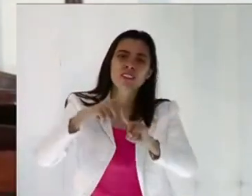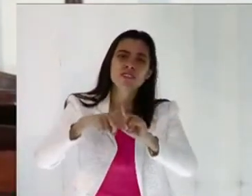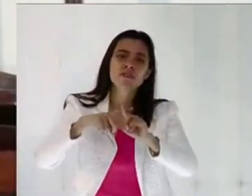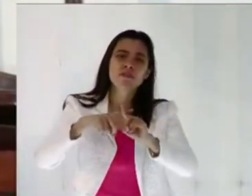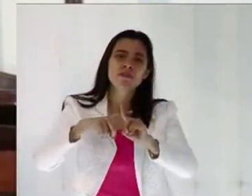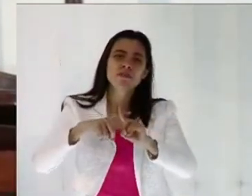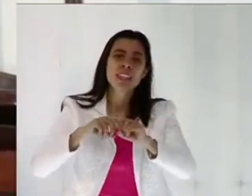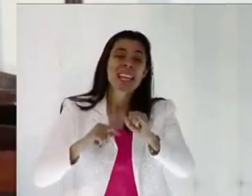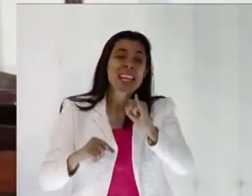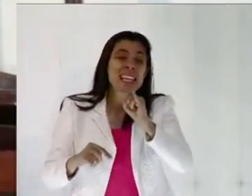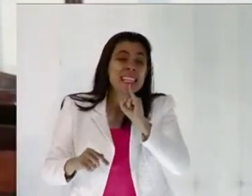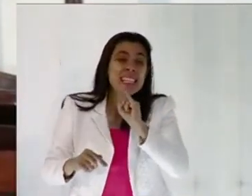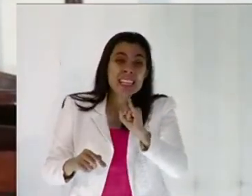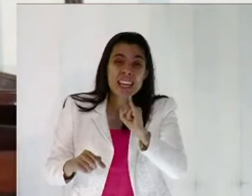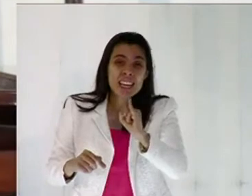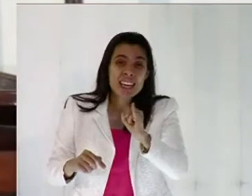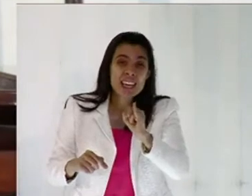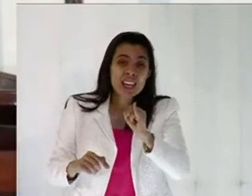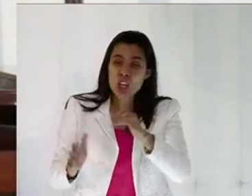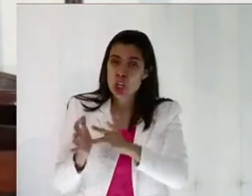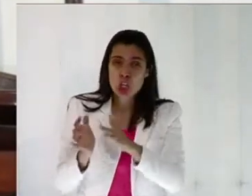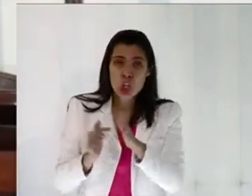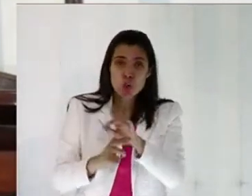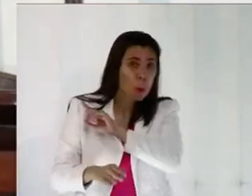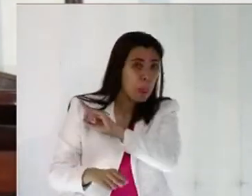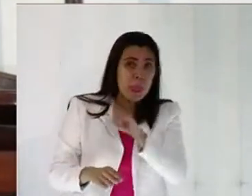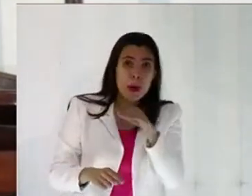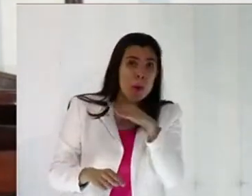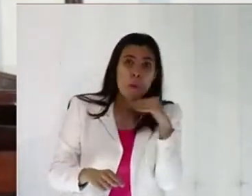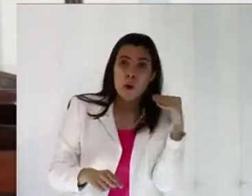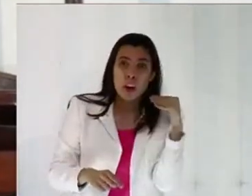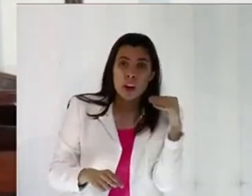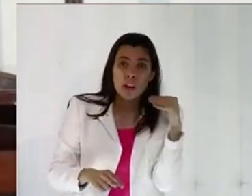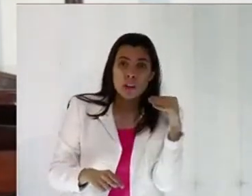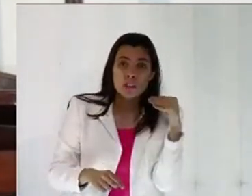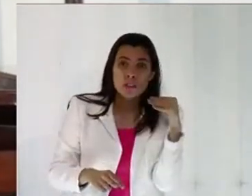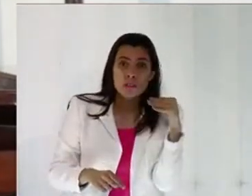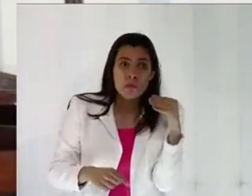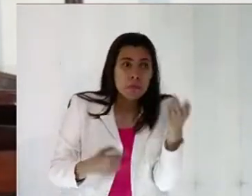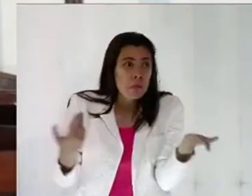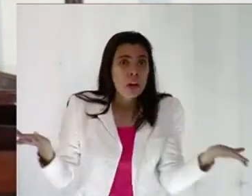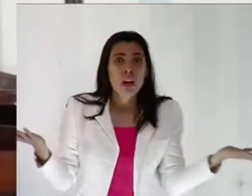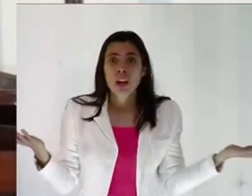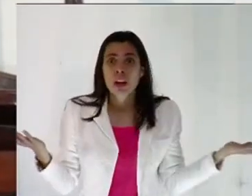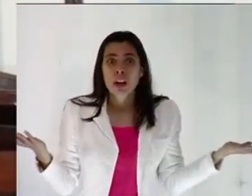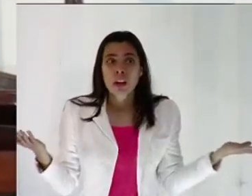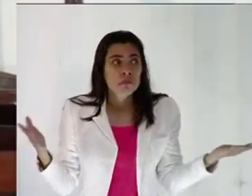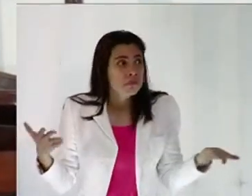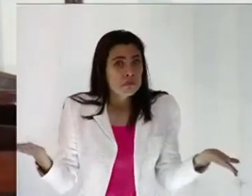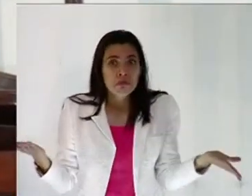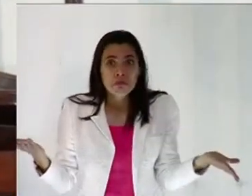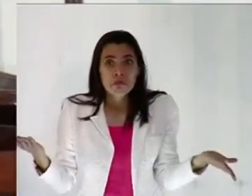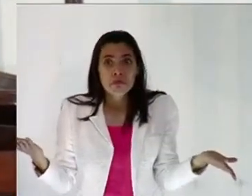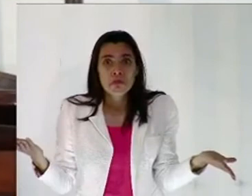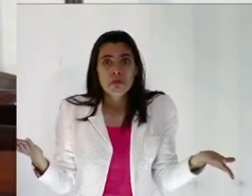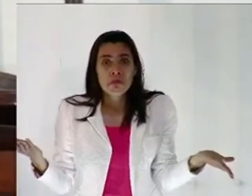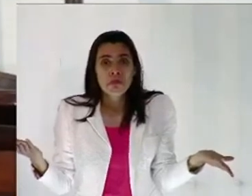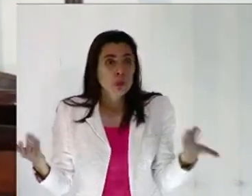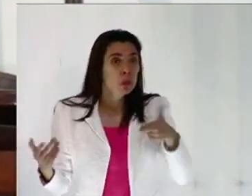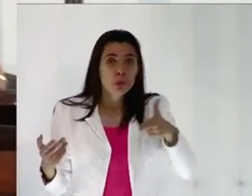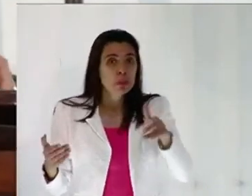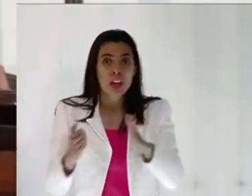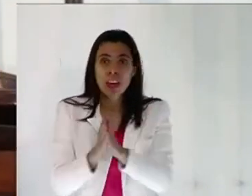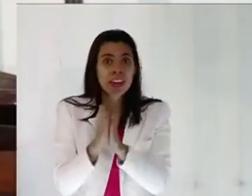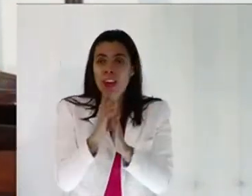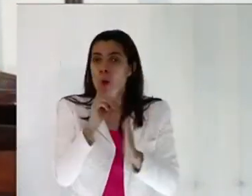nós não faríamos aniversário, nós não teríamos outros momentos para celebrar, mas para nós que somos o povo da aliança, o povo do